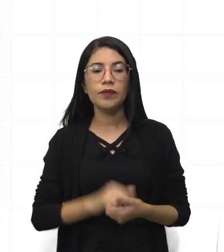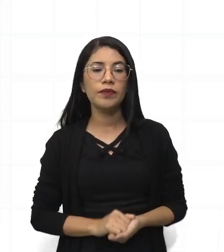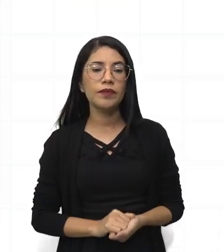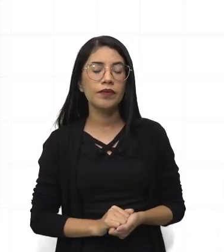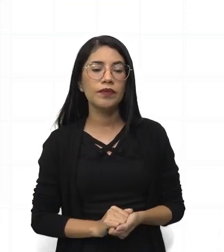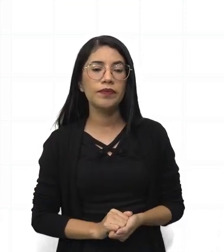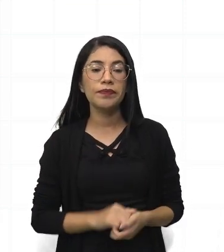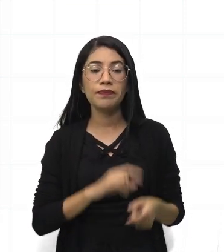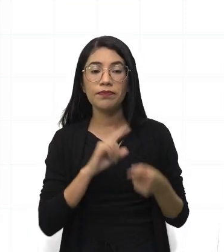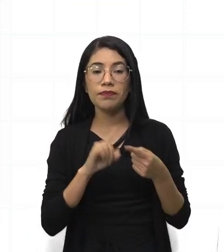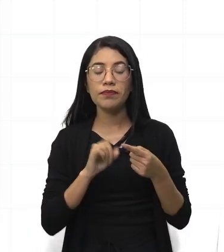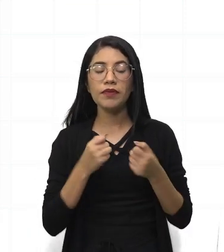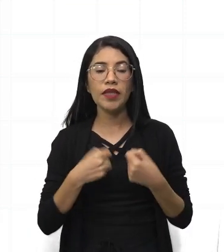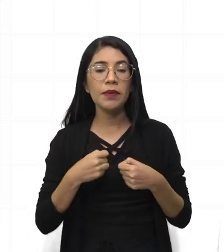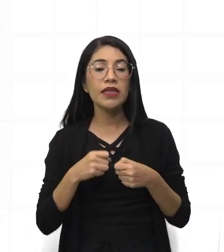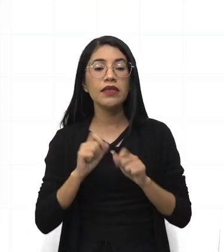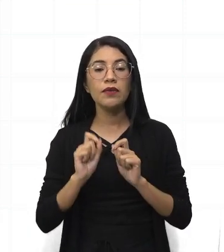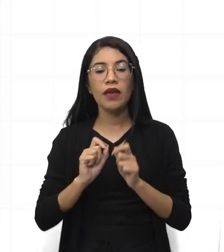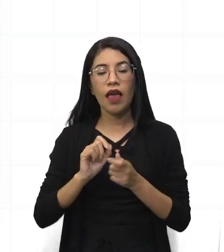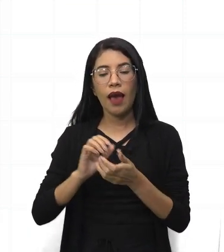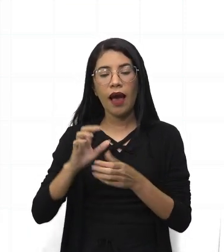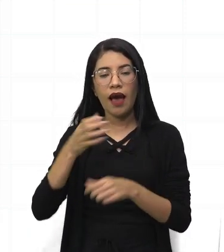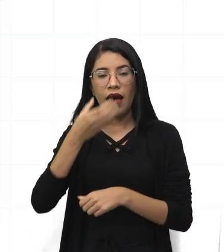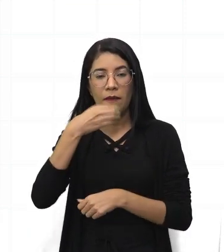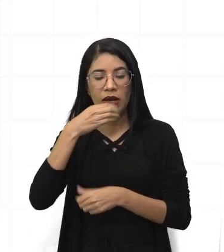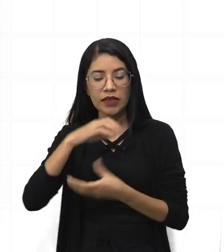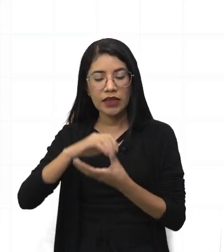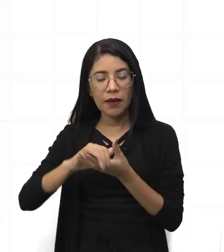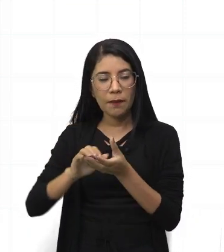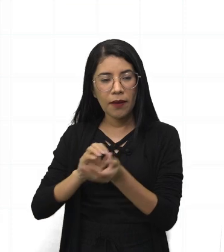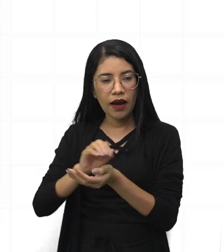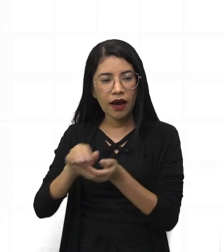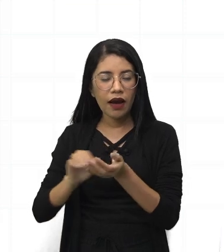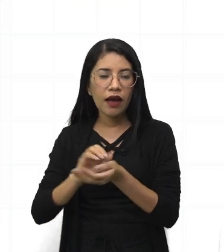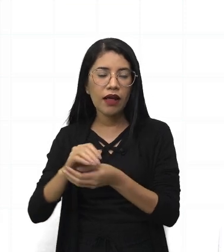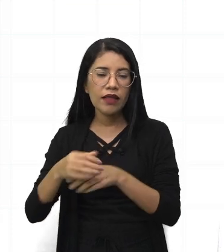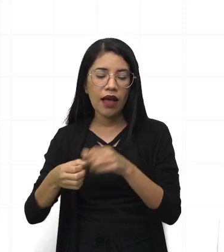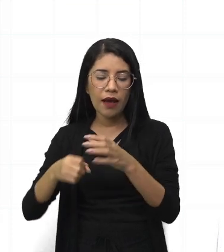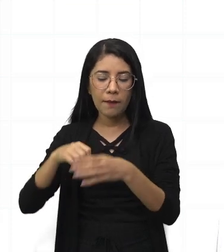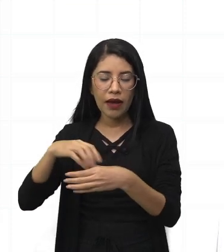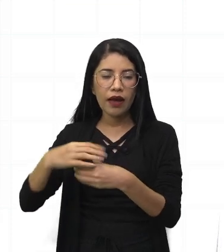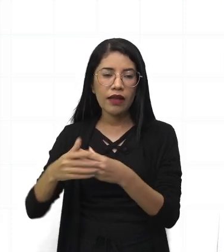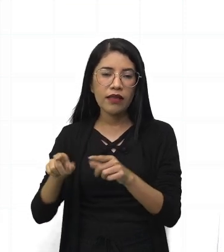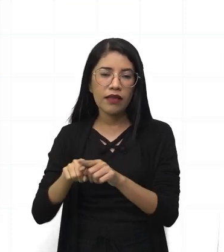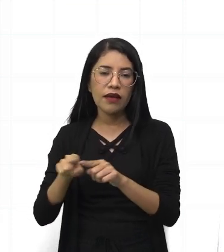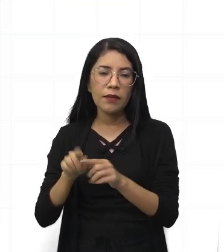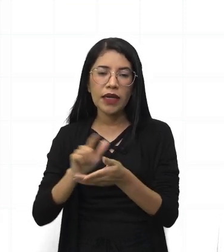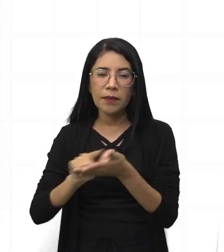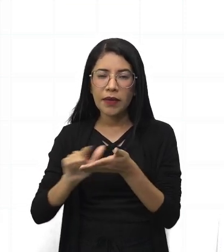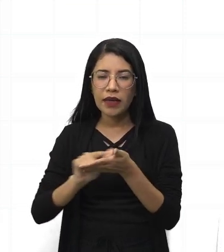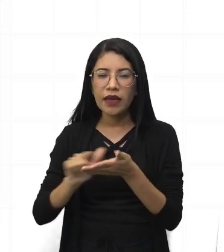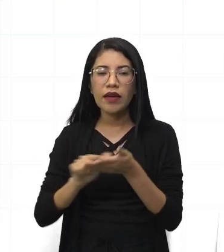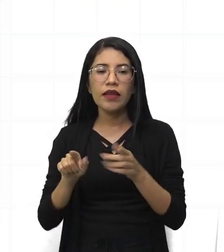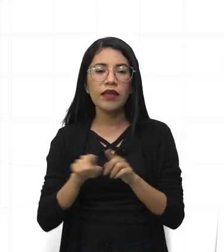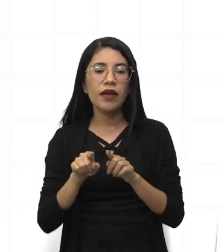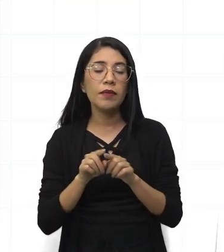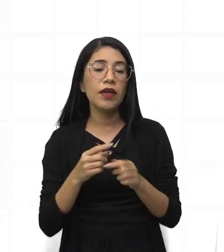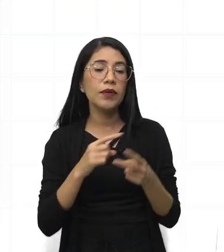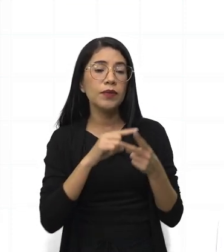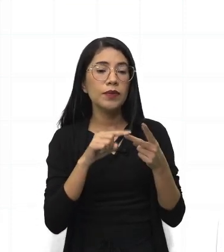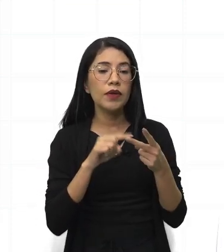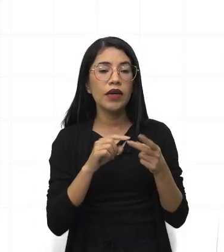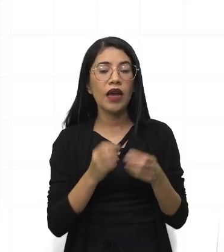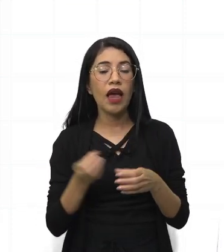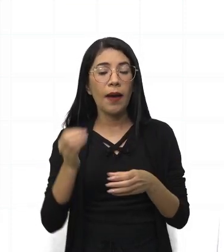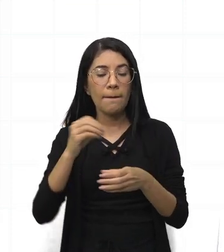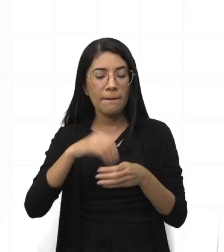preparo. Primeiro, lave bem a maçã e as folhas de couve e hortelã. Segundo passo, junte todos